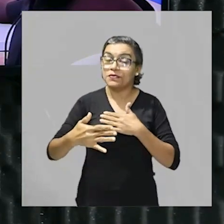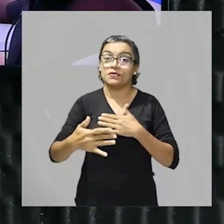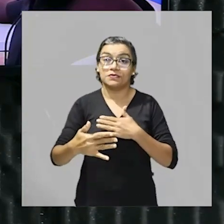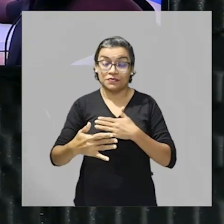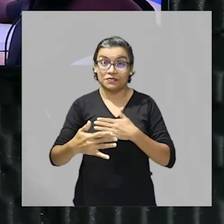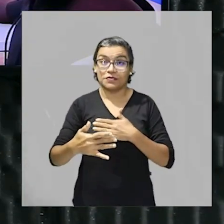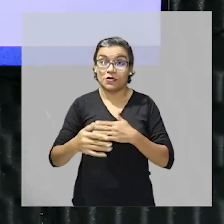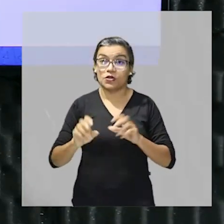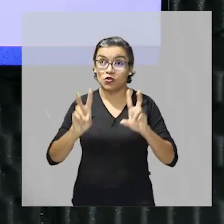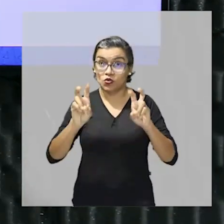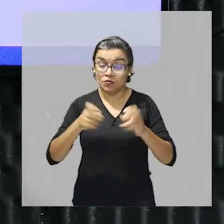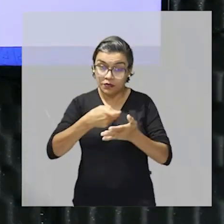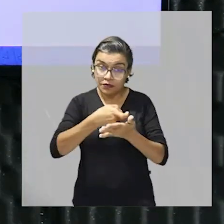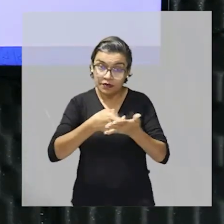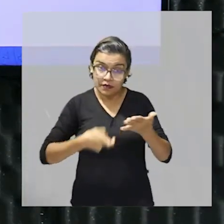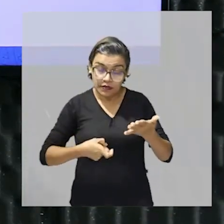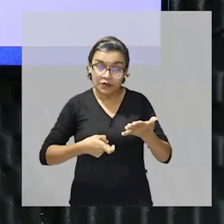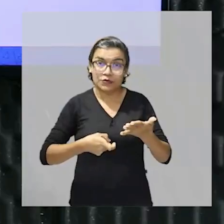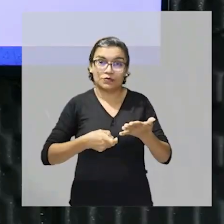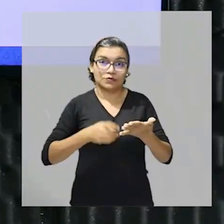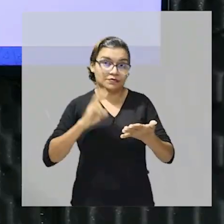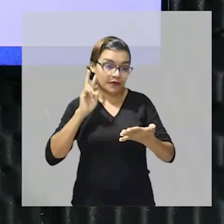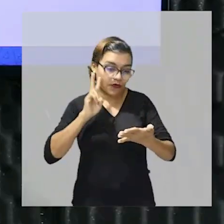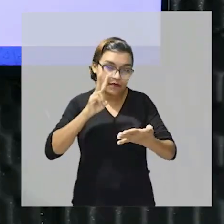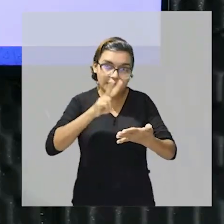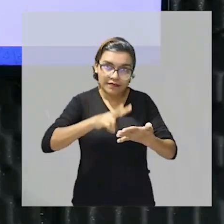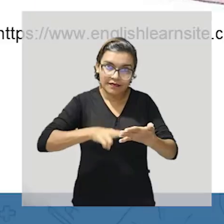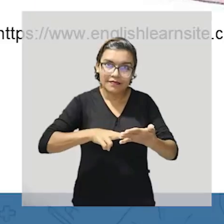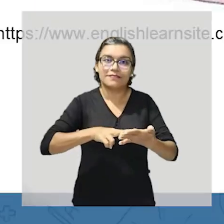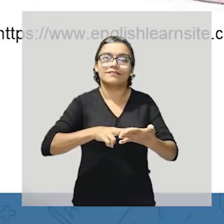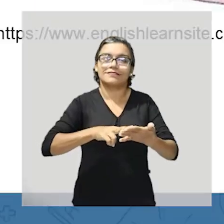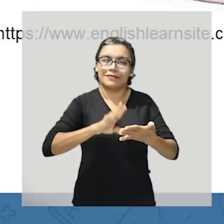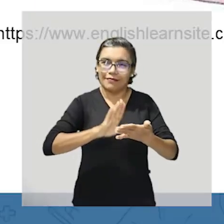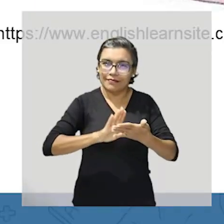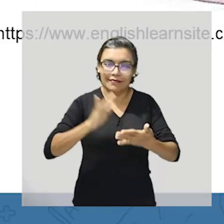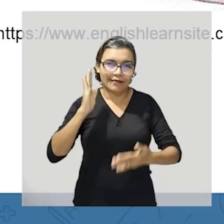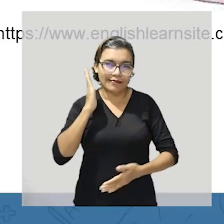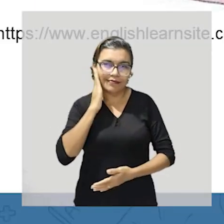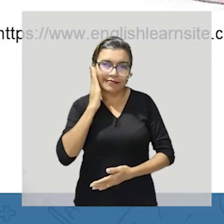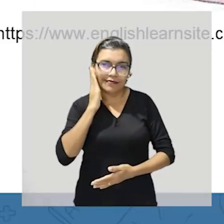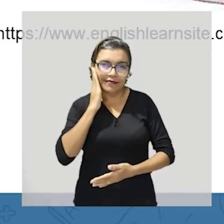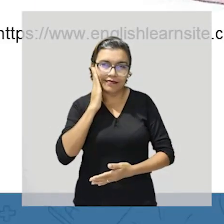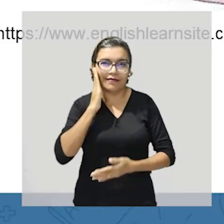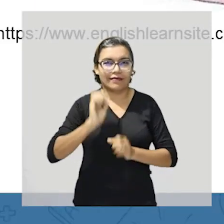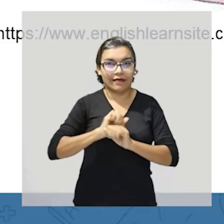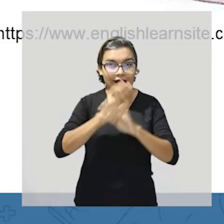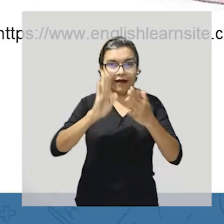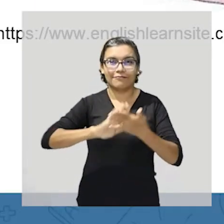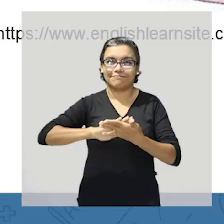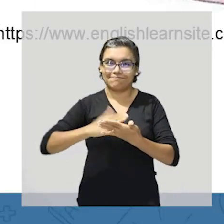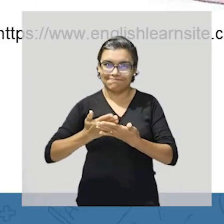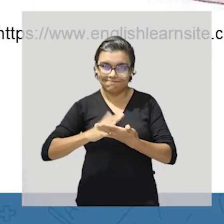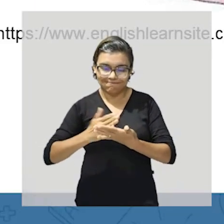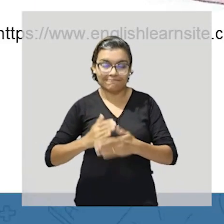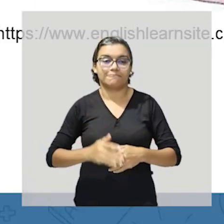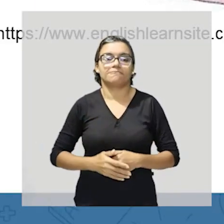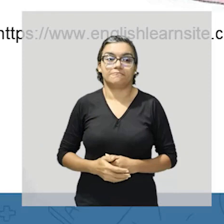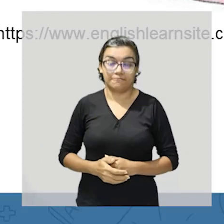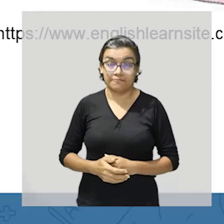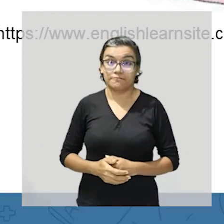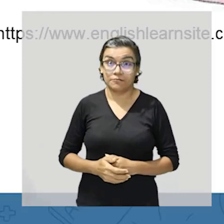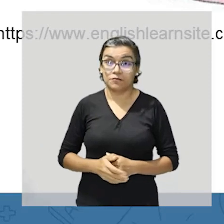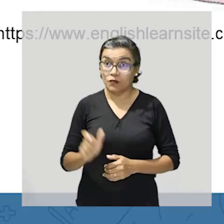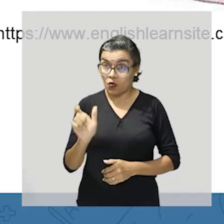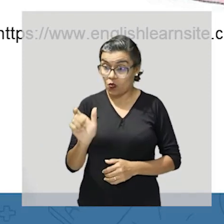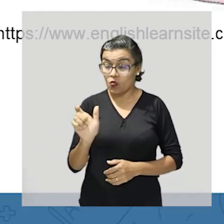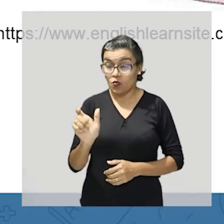da interpretação textual e o nosso foco vão ser nas palavras de ligação e nos marcadores de discurso. O próprio nome já te